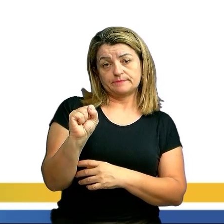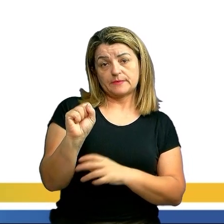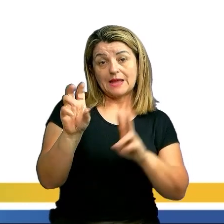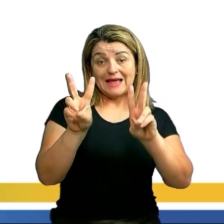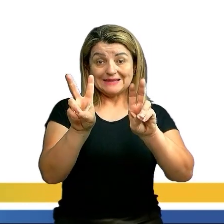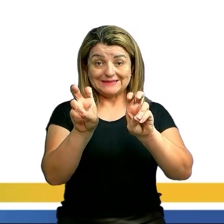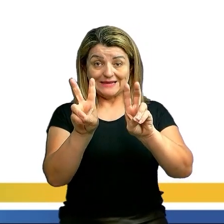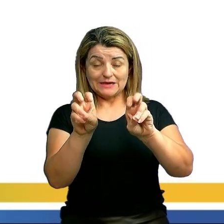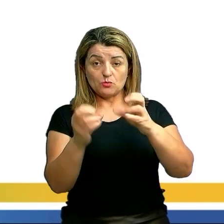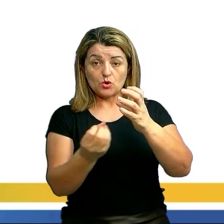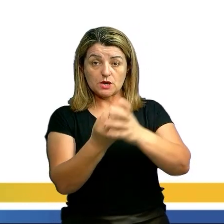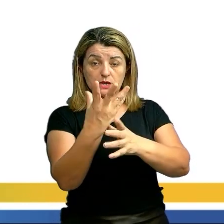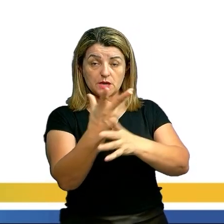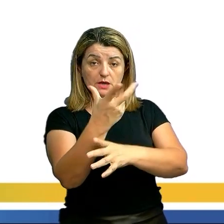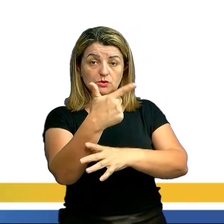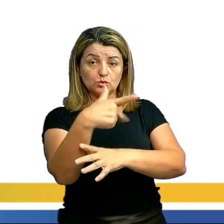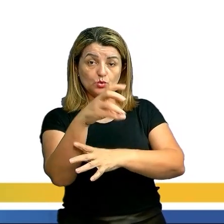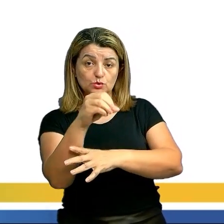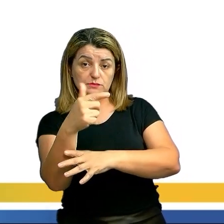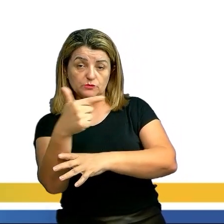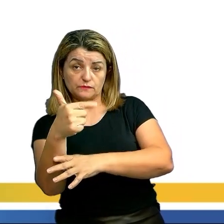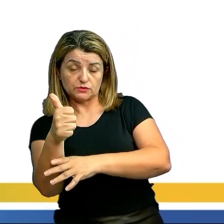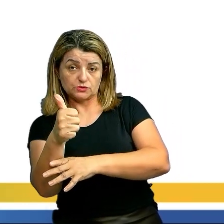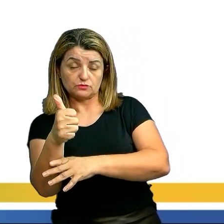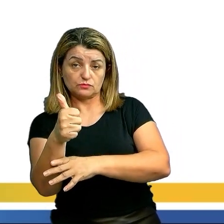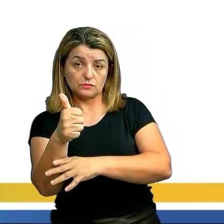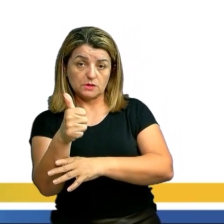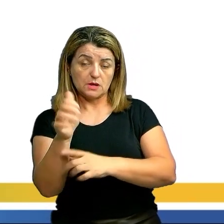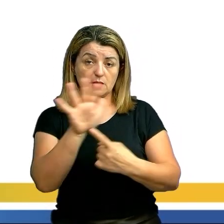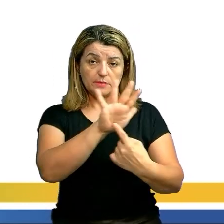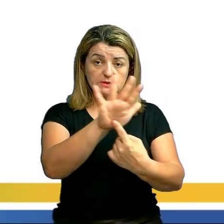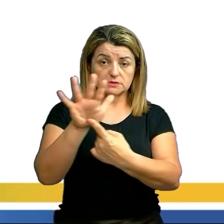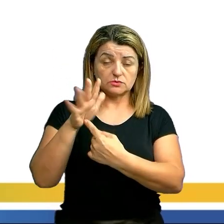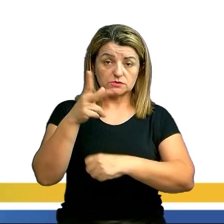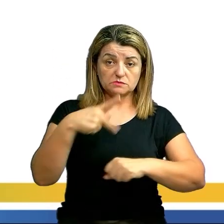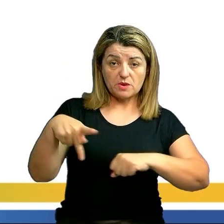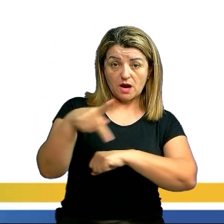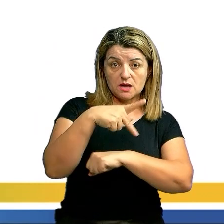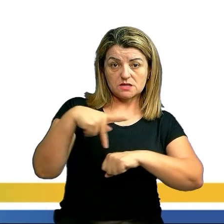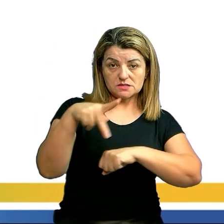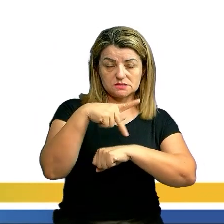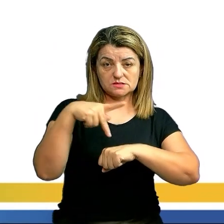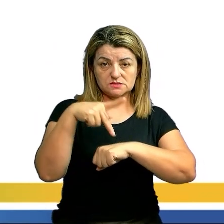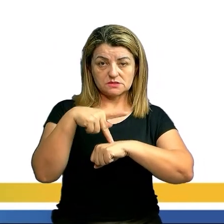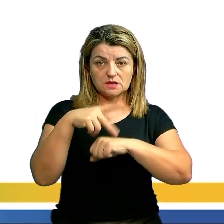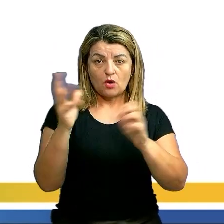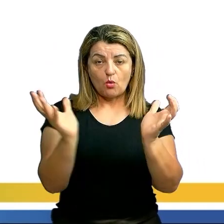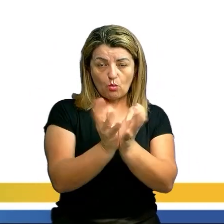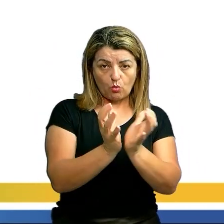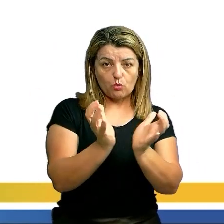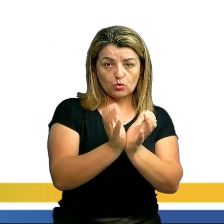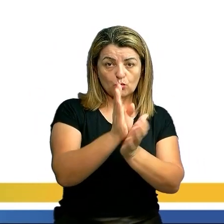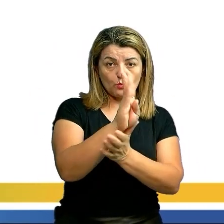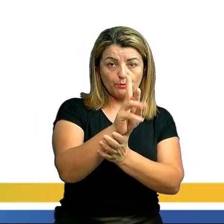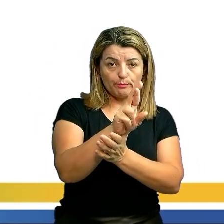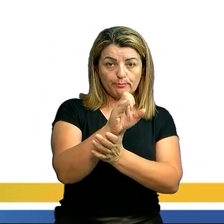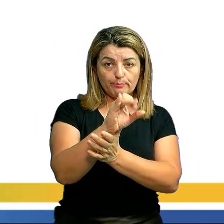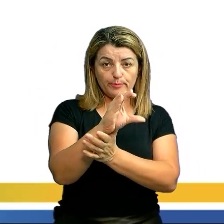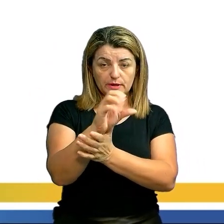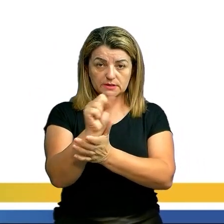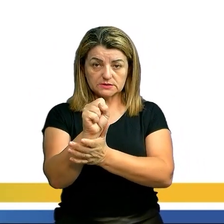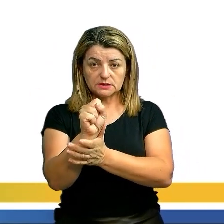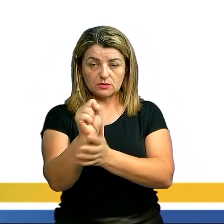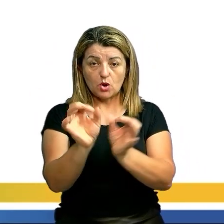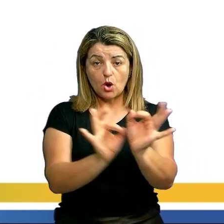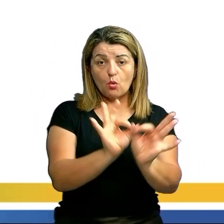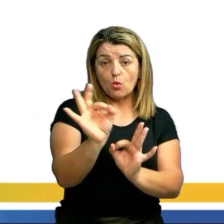em 2021 para referir-se aos países que o quê? Lembra que a gente falou que esse grupo ele está relacionado a uma